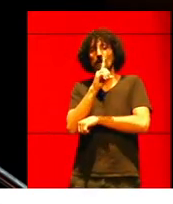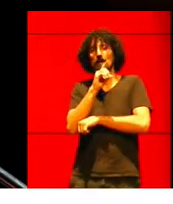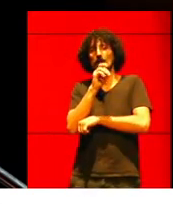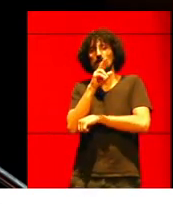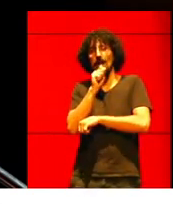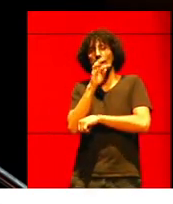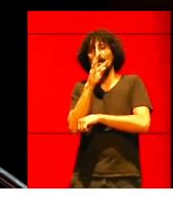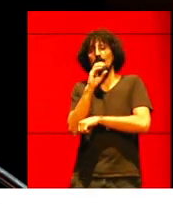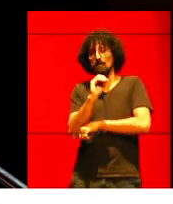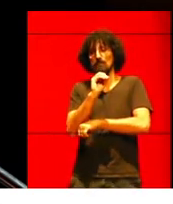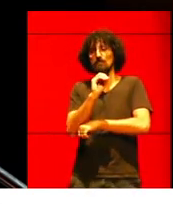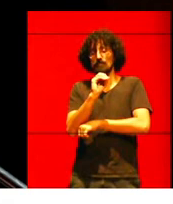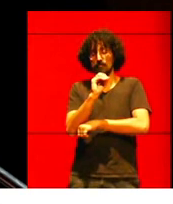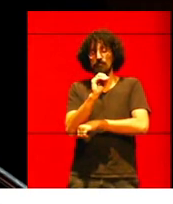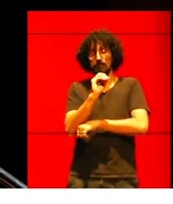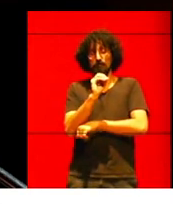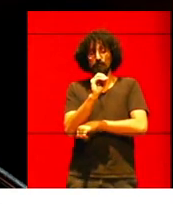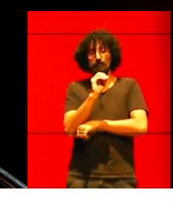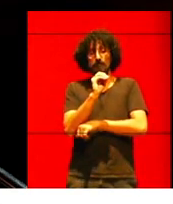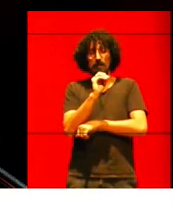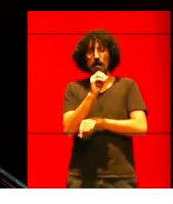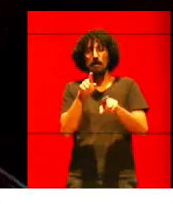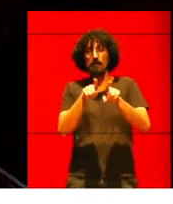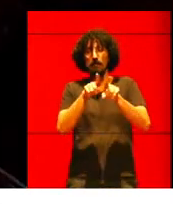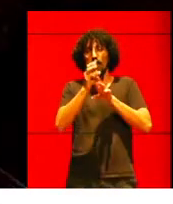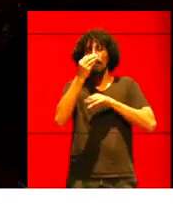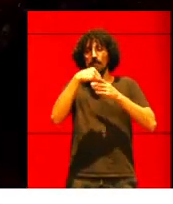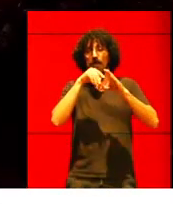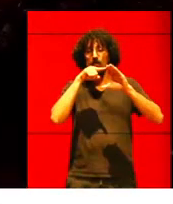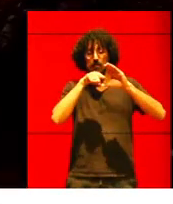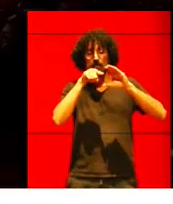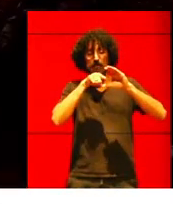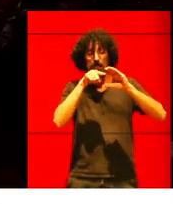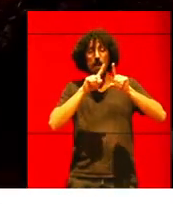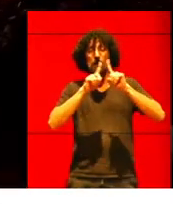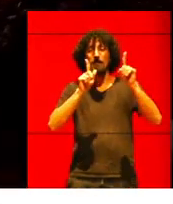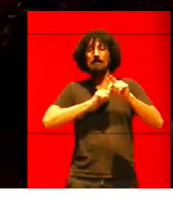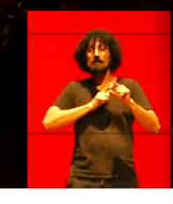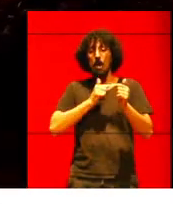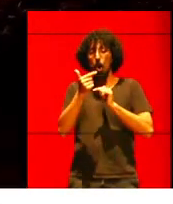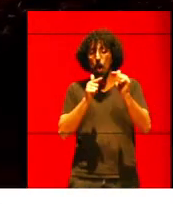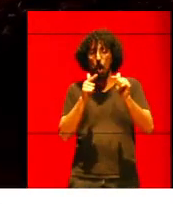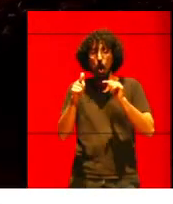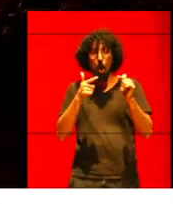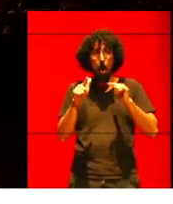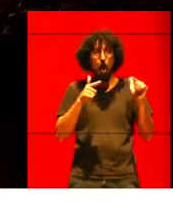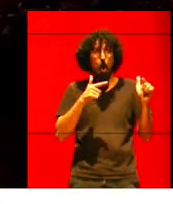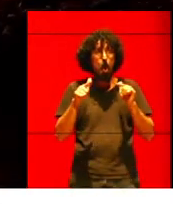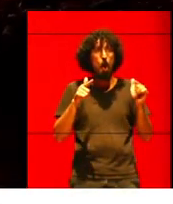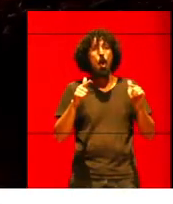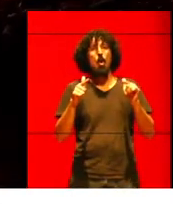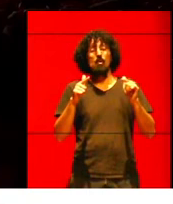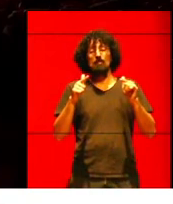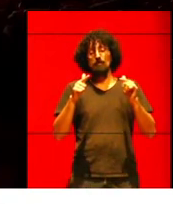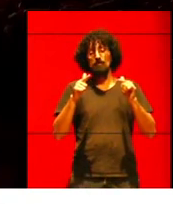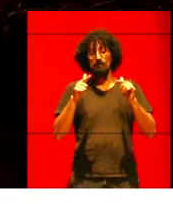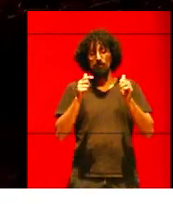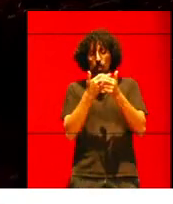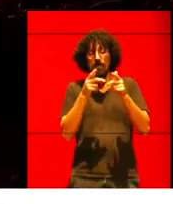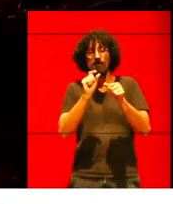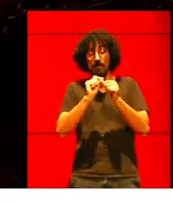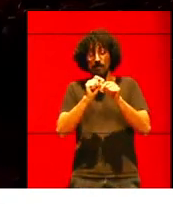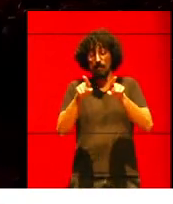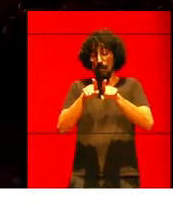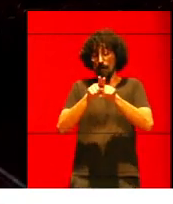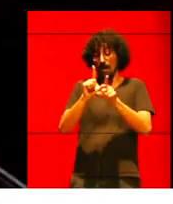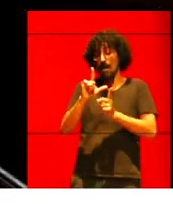energética para as células, mas também tem outras funções, pessoal, funções importantes. Os lipídios